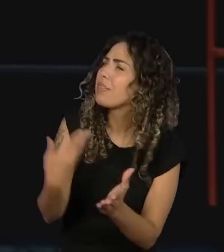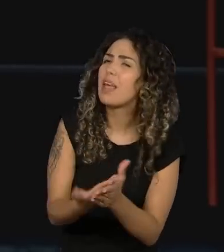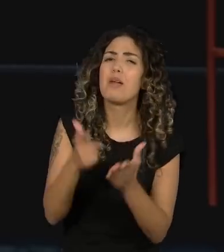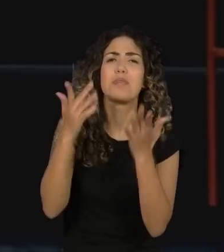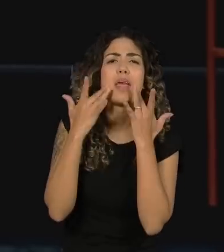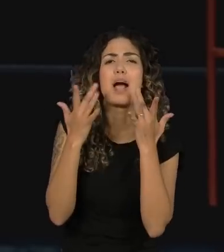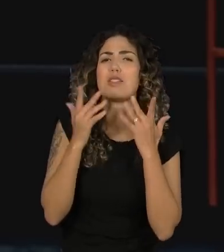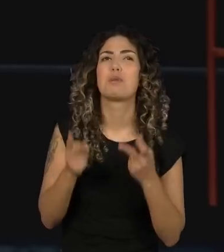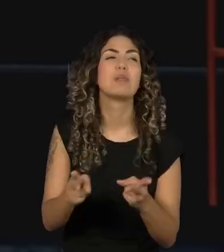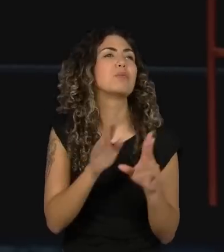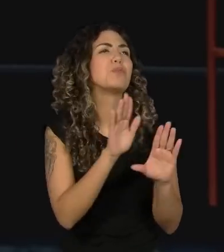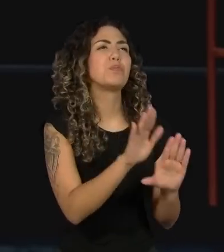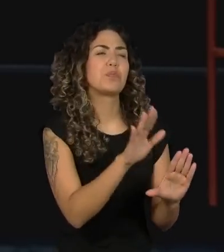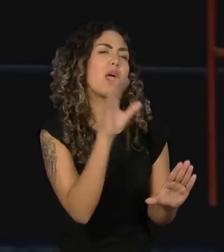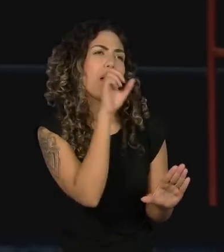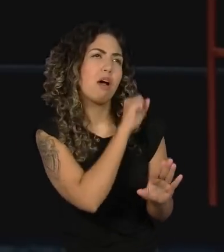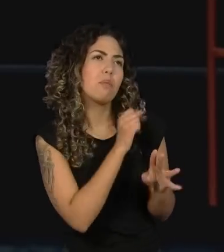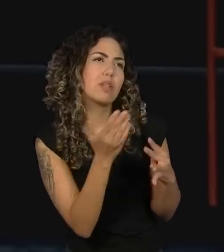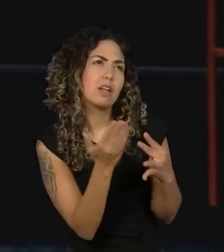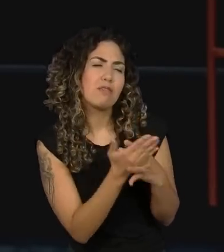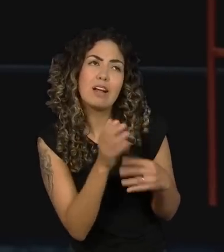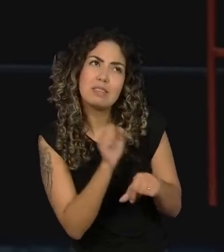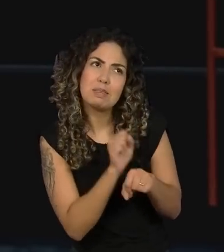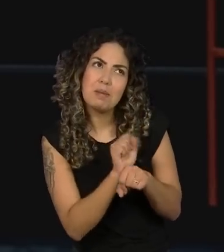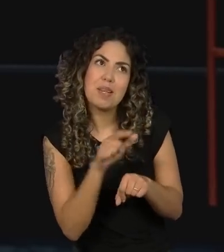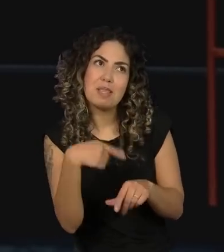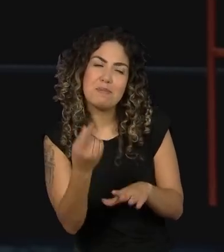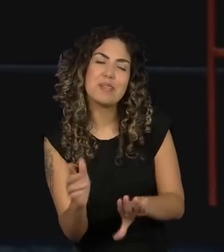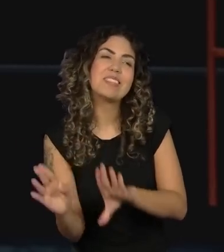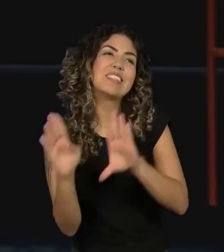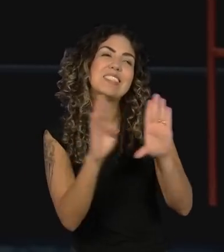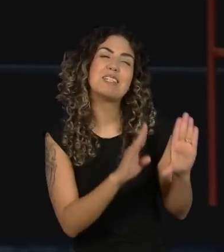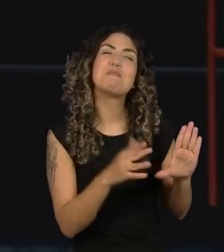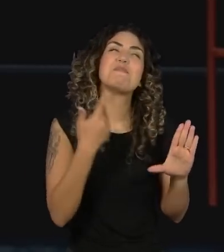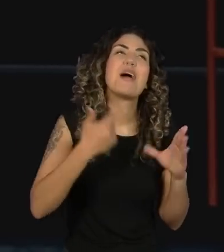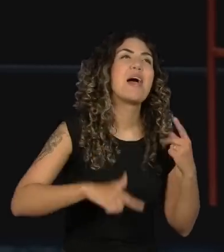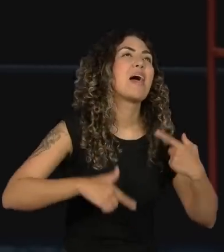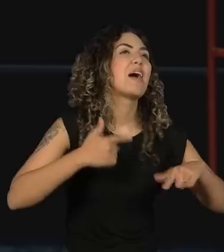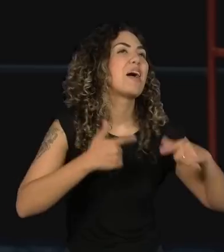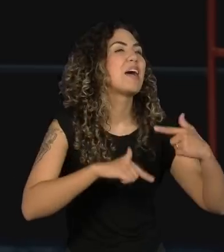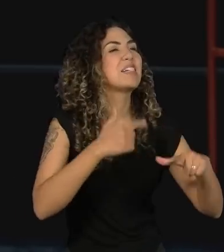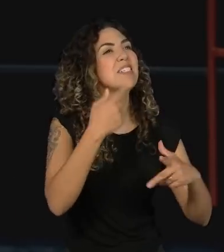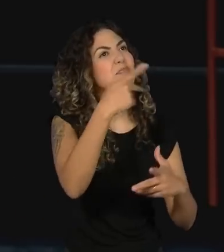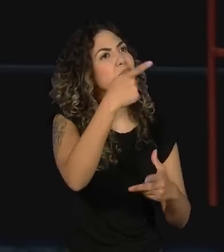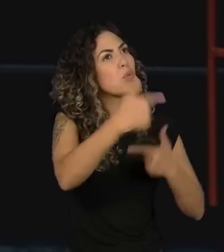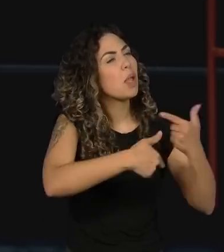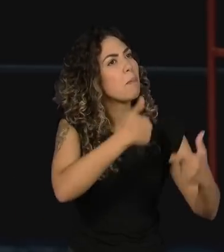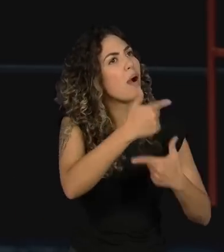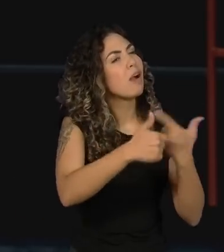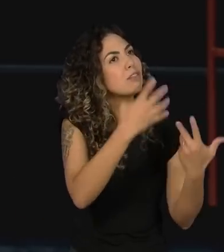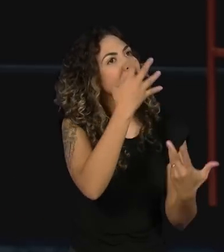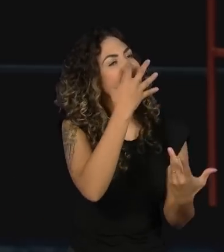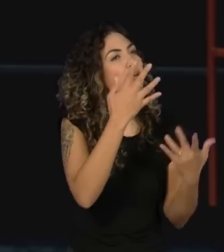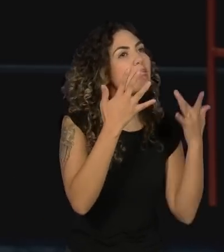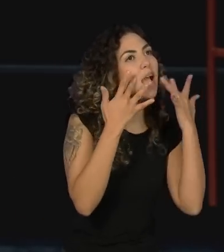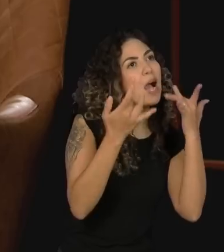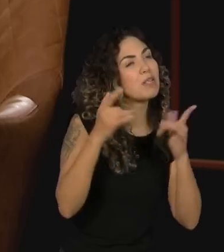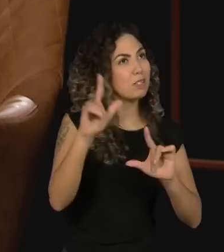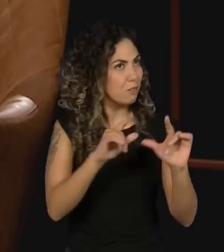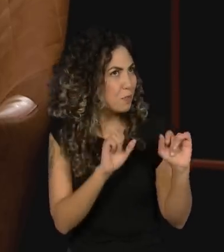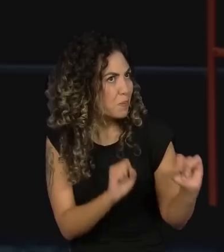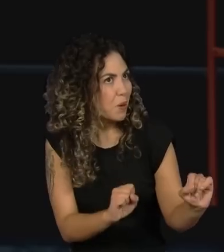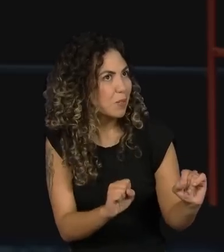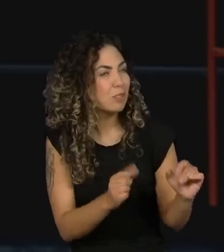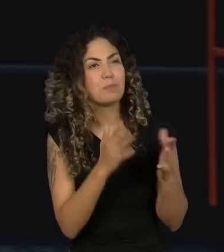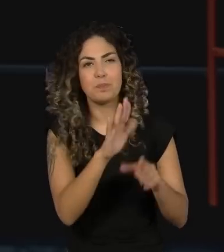Mas vamos fazer um breve intervalo, a gente volta para falar de muito mais, né? Seus trabalhos mais recentes no teatro, na TV, pode ser?